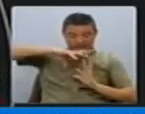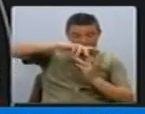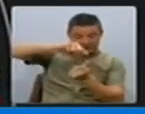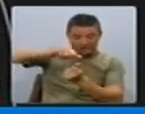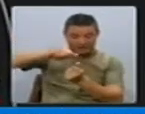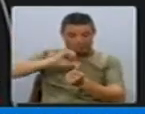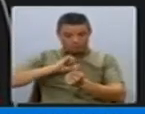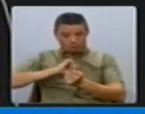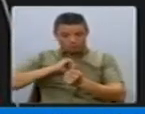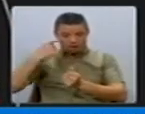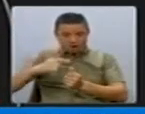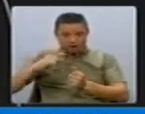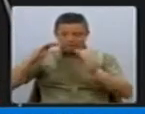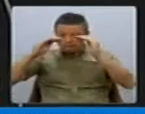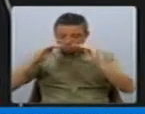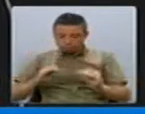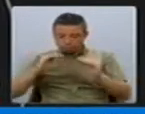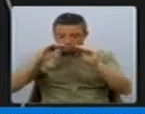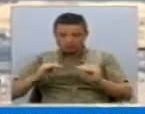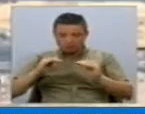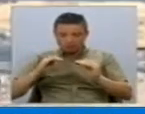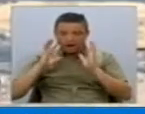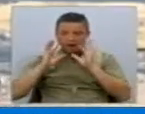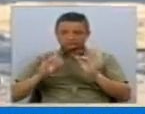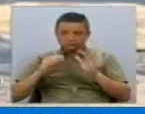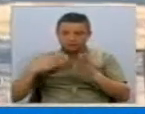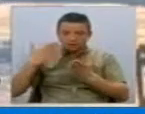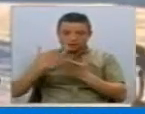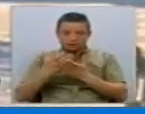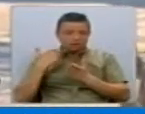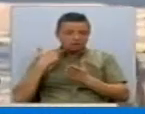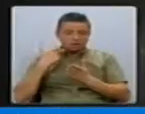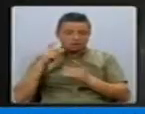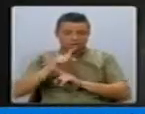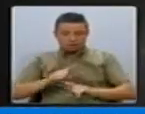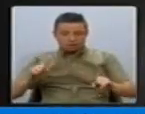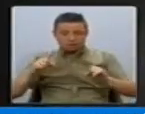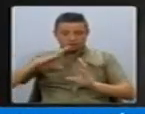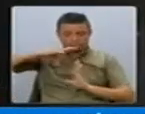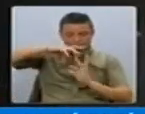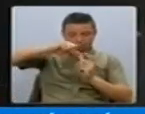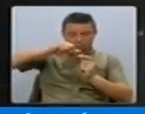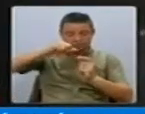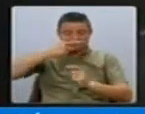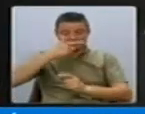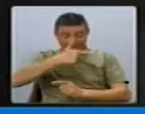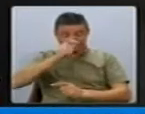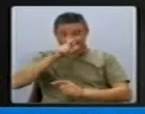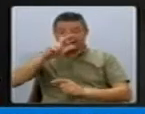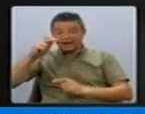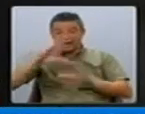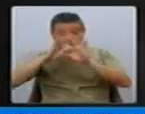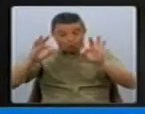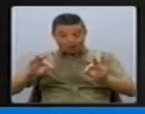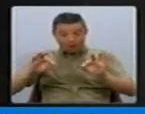grande expansão, vai diminuindo progressivamente, até ficar do tamanho mais ou menos da Terra. E, nessa altura,